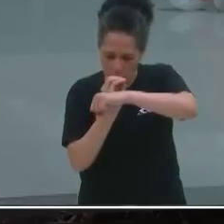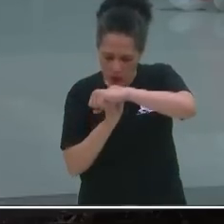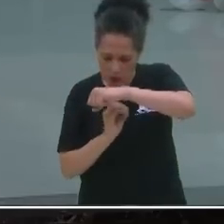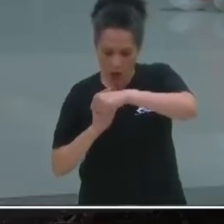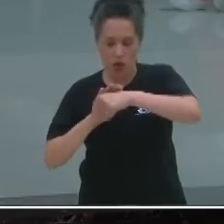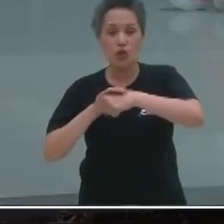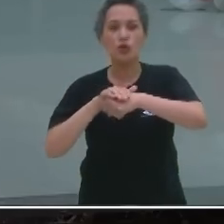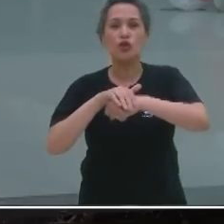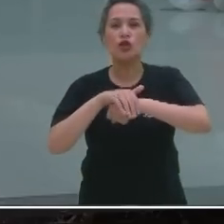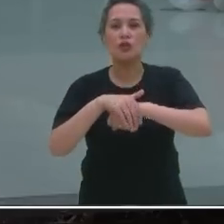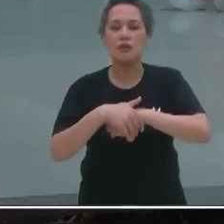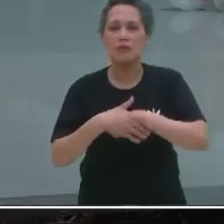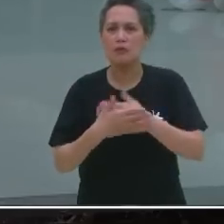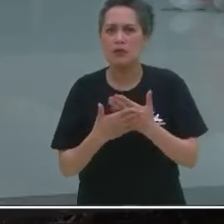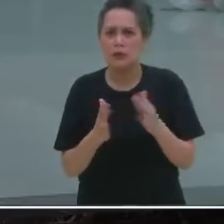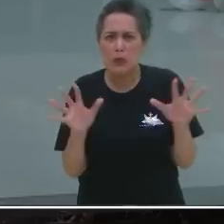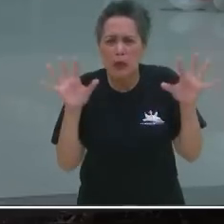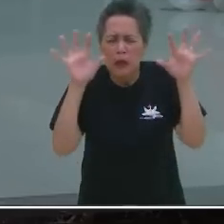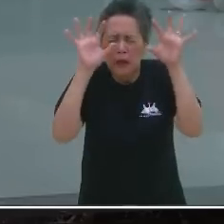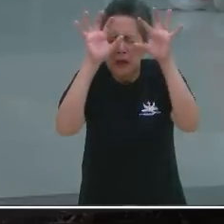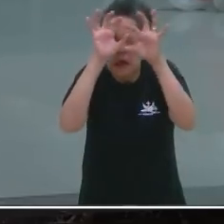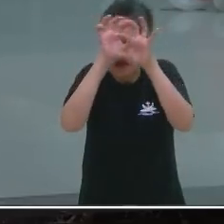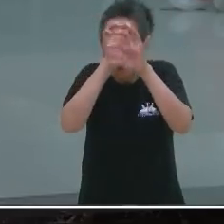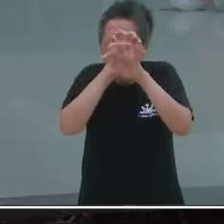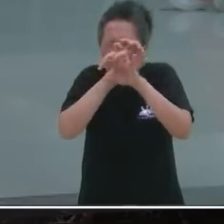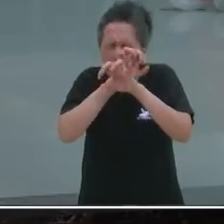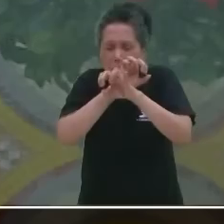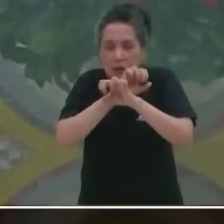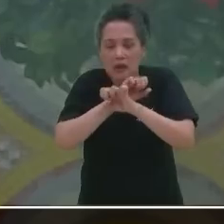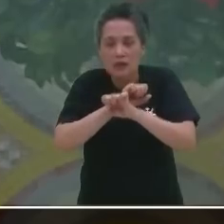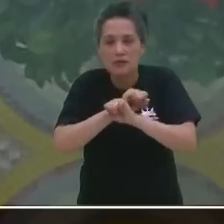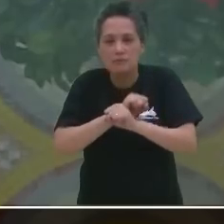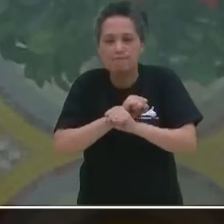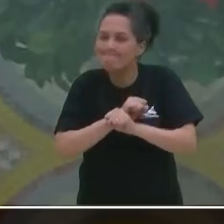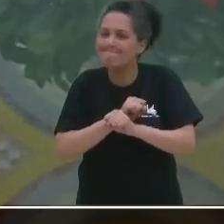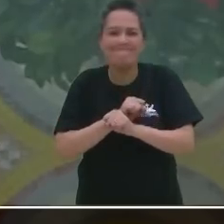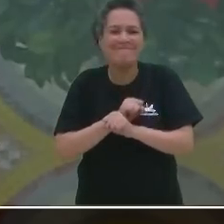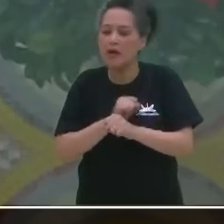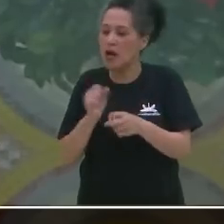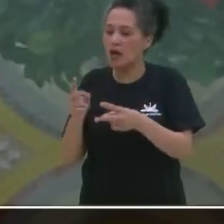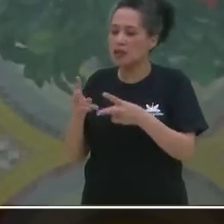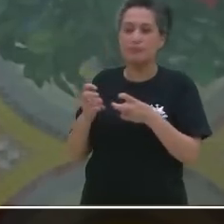nós não nos damos conta de que a luz já está no meio de nós.